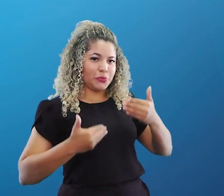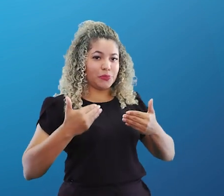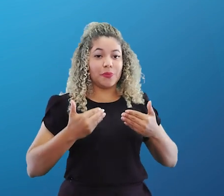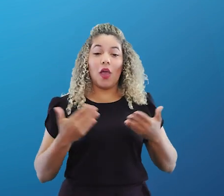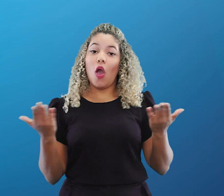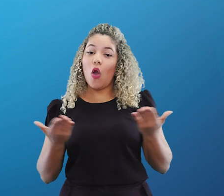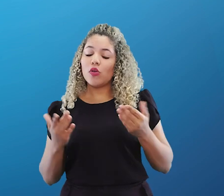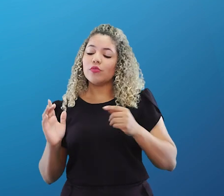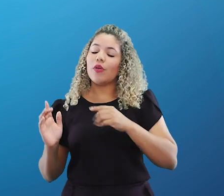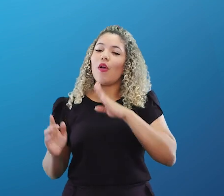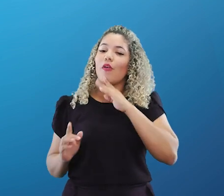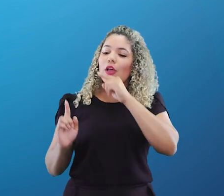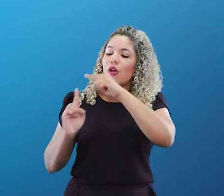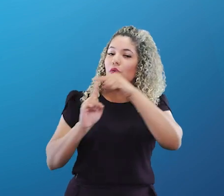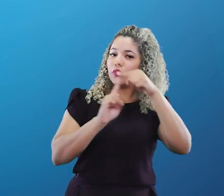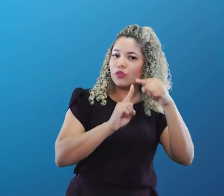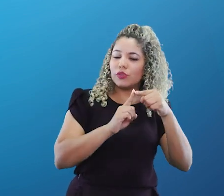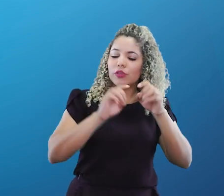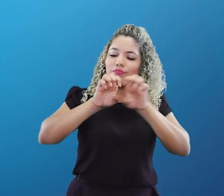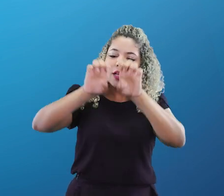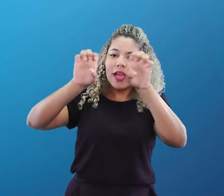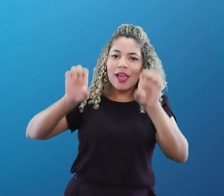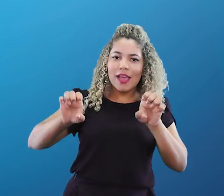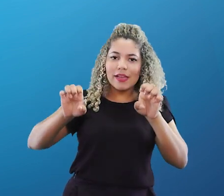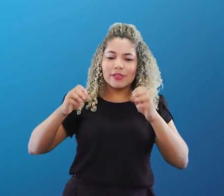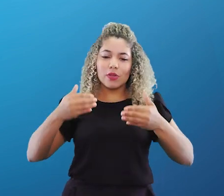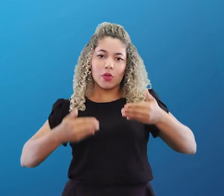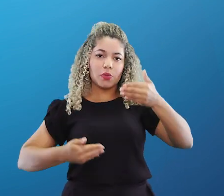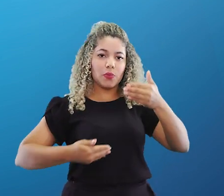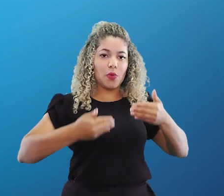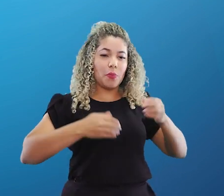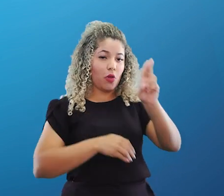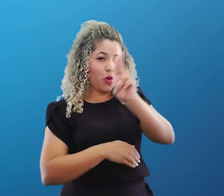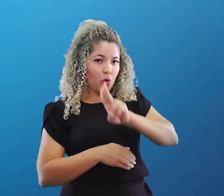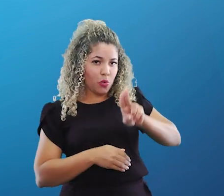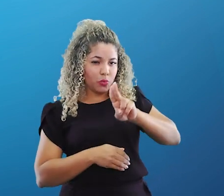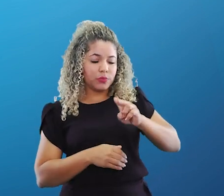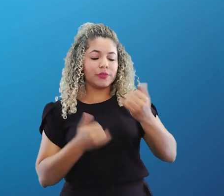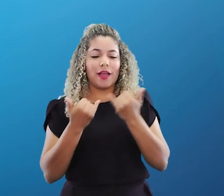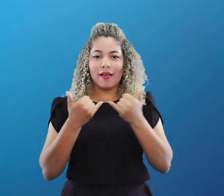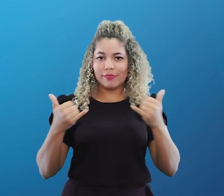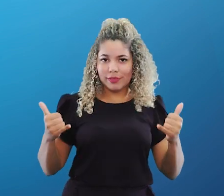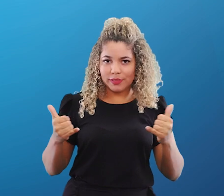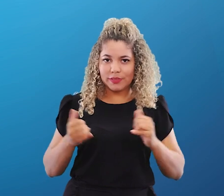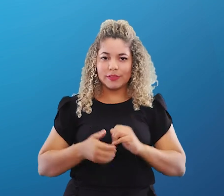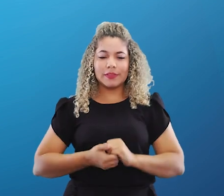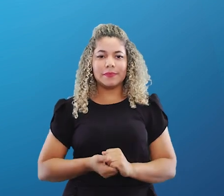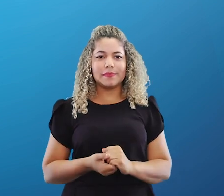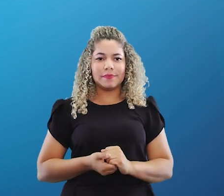isso vamos reconhecer os tipos e as estruturas robóticas que utilizam a energia.